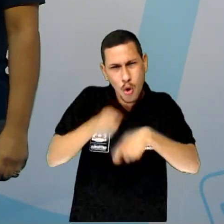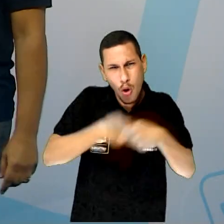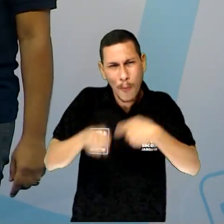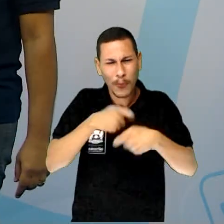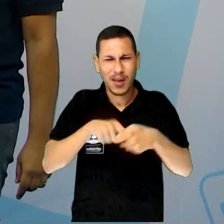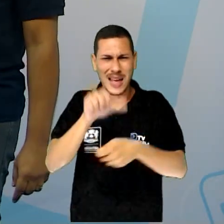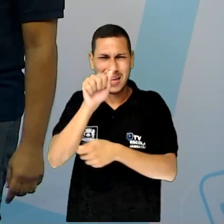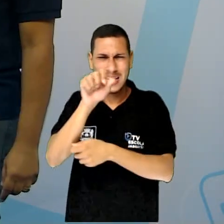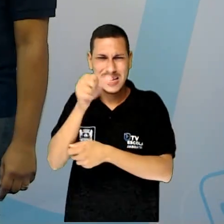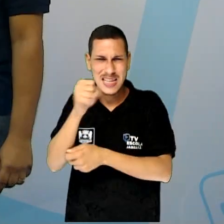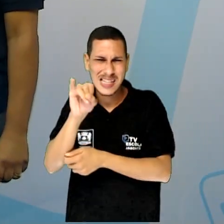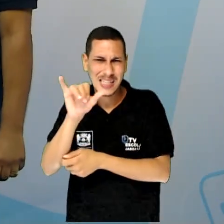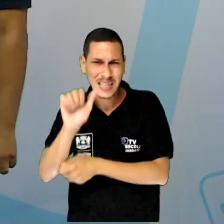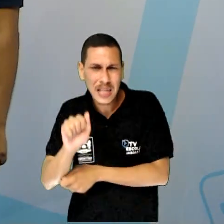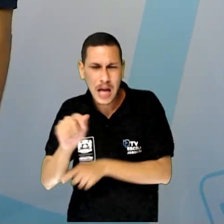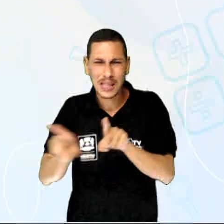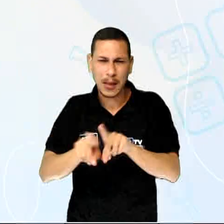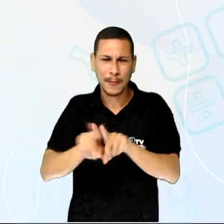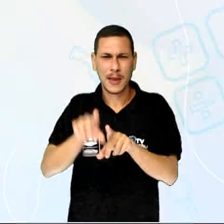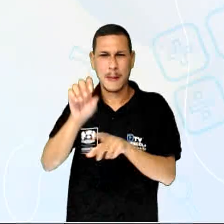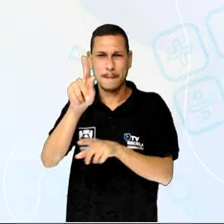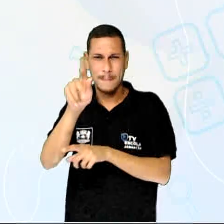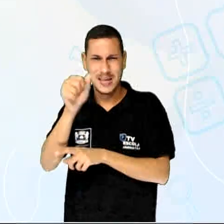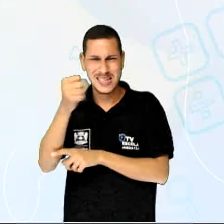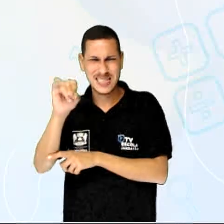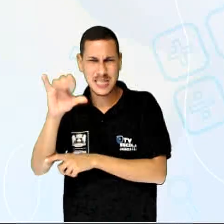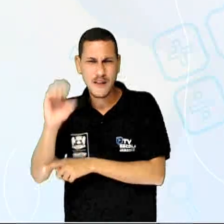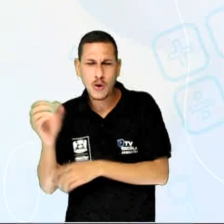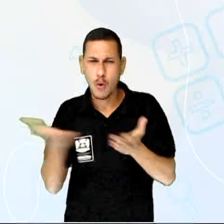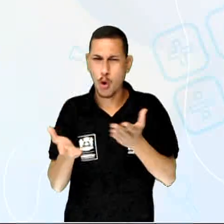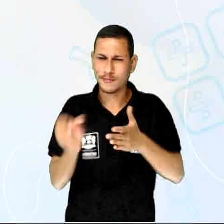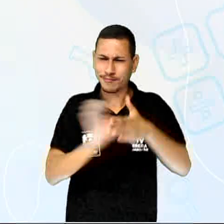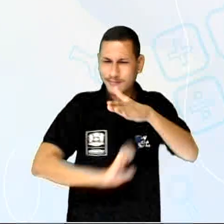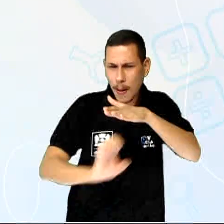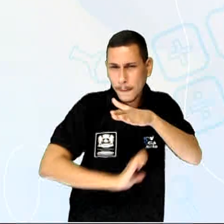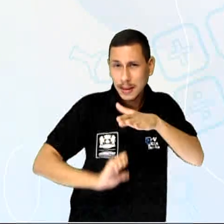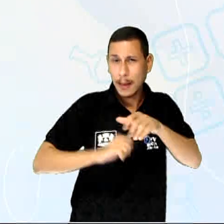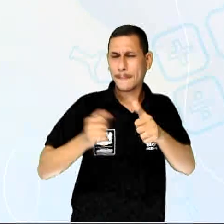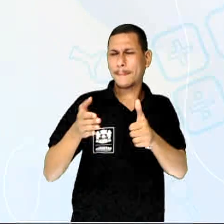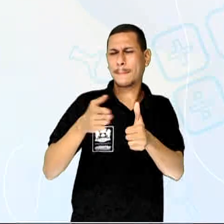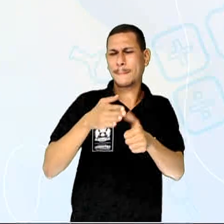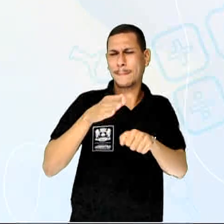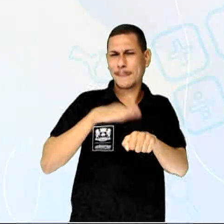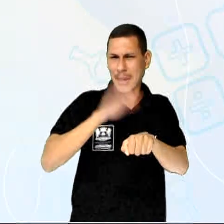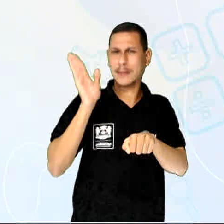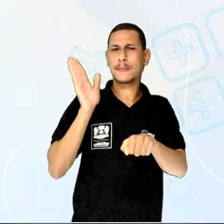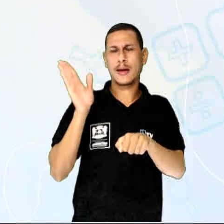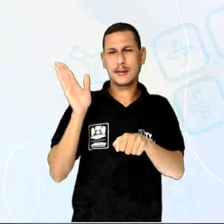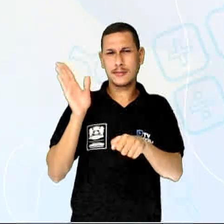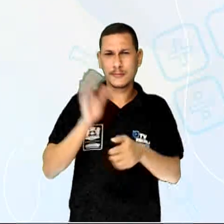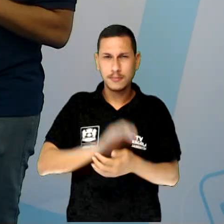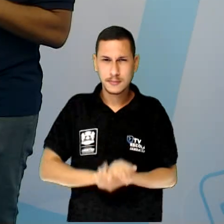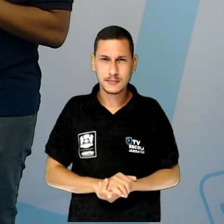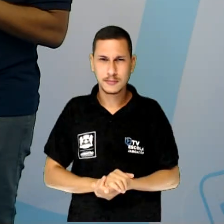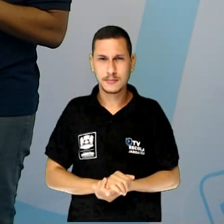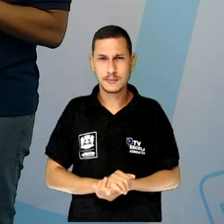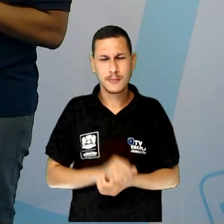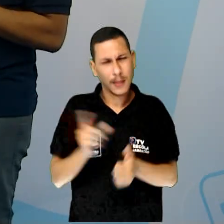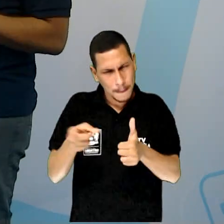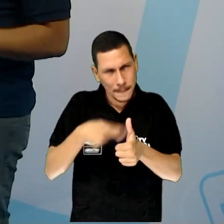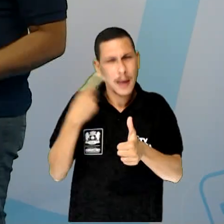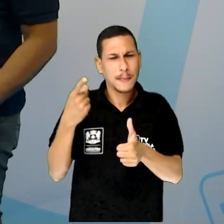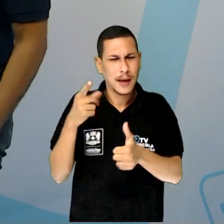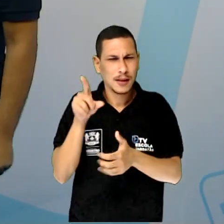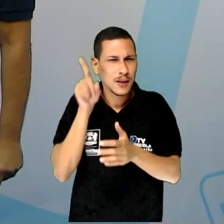Neste aqui nós vamos ter as principais multinacionais dos Estados Unidos. mas eu queria que vocês entendessem um pouquinho como